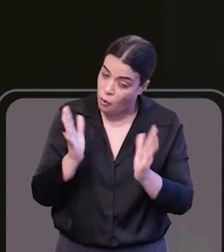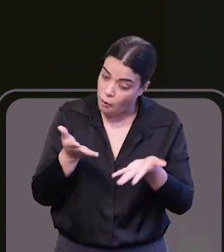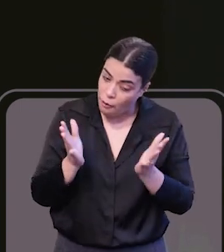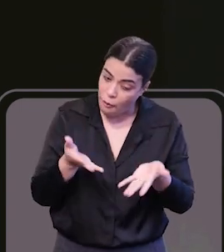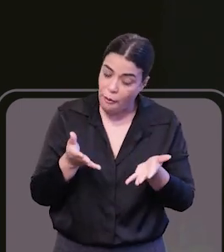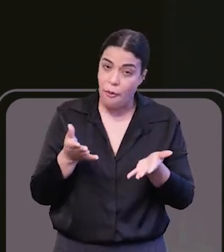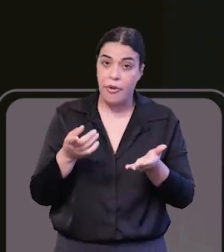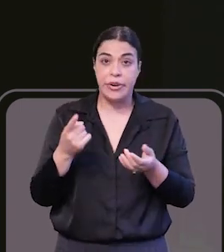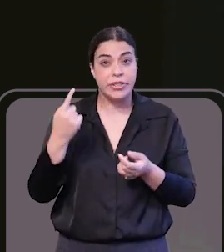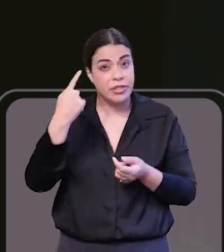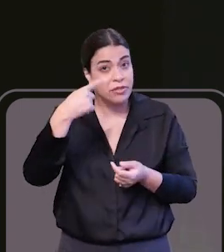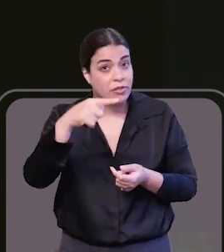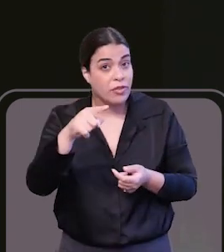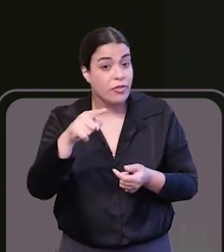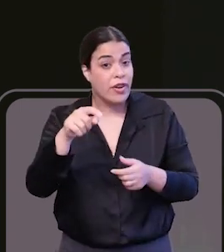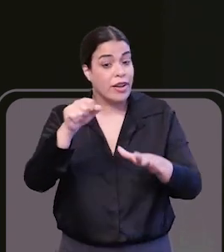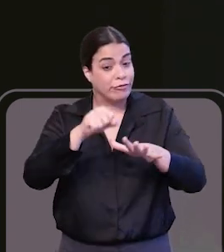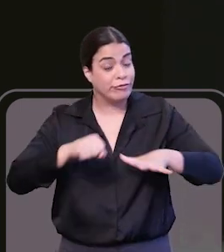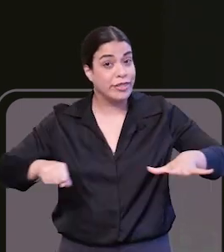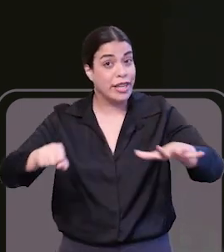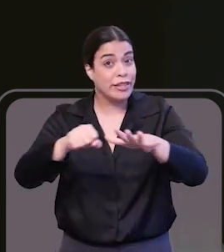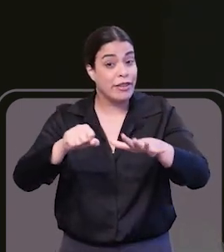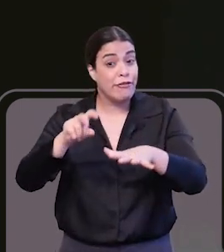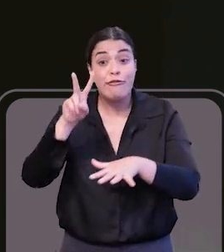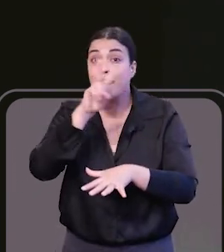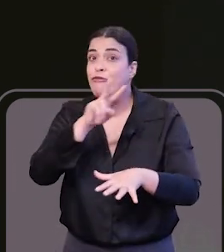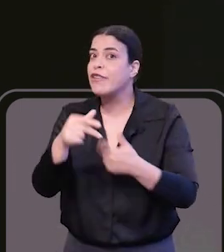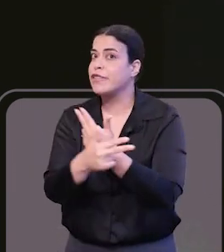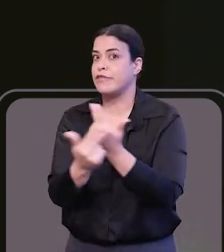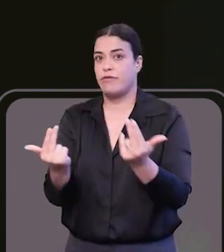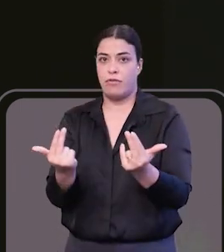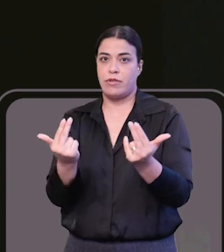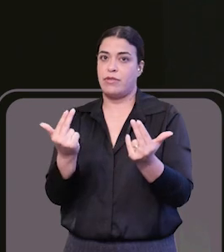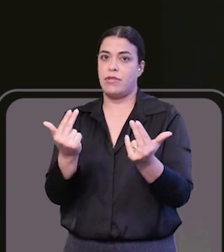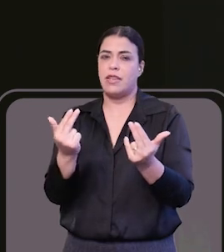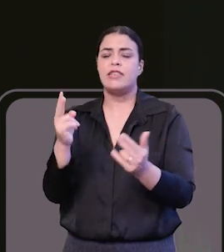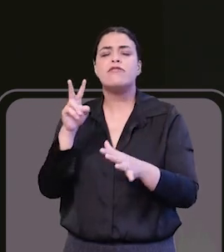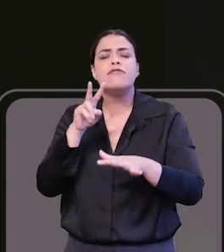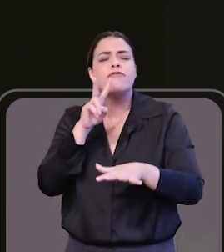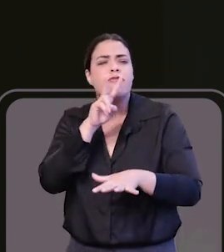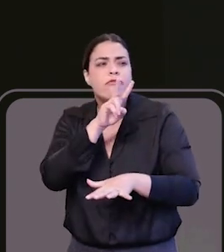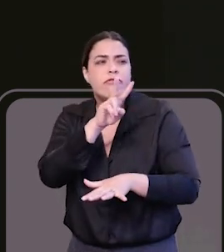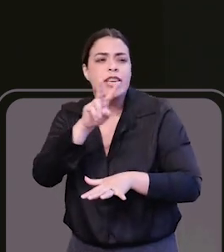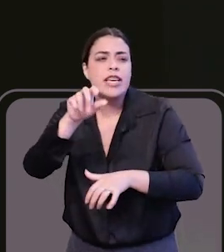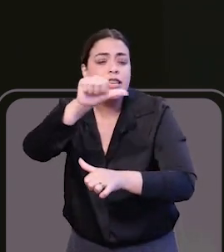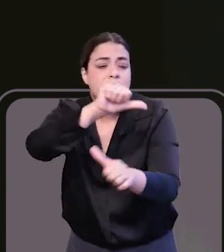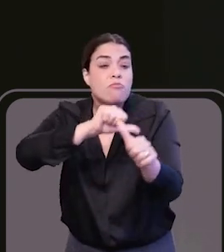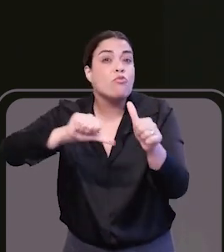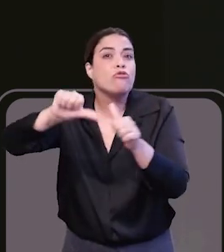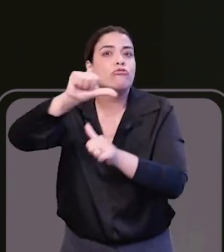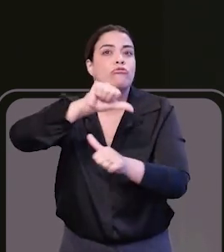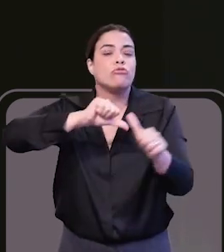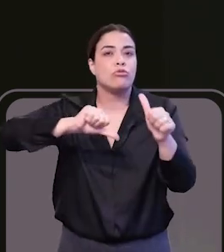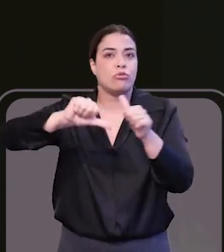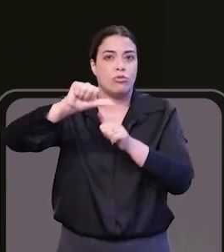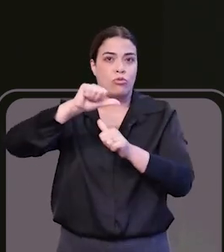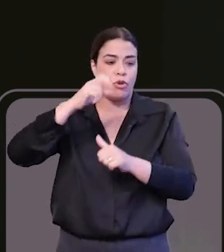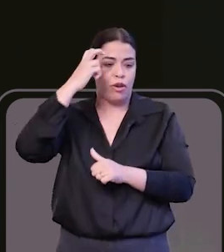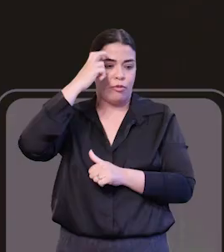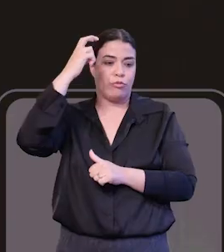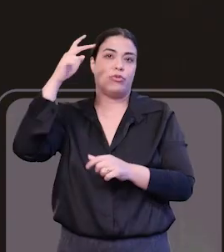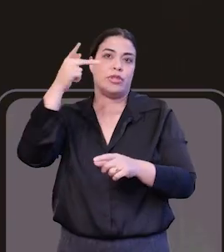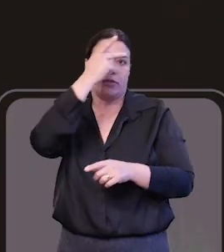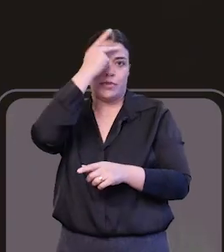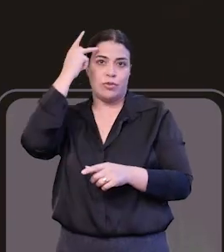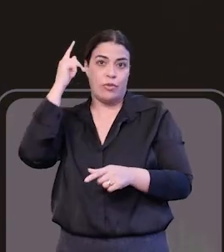que hoje em dia a gente vai lá naquele mesmo interior a gente já não visualiza mais isso a gente observa que já houve uma mudança